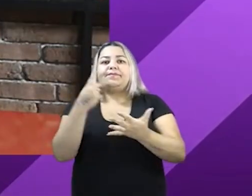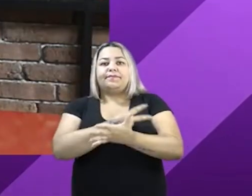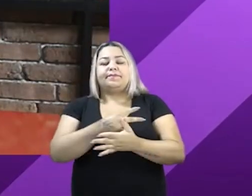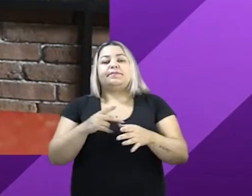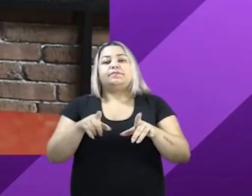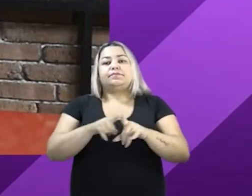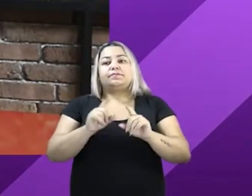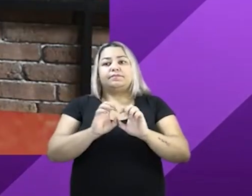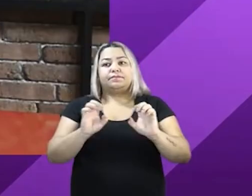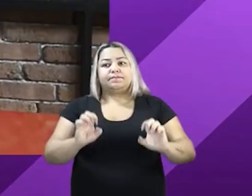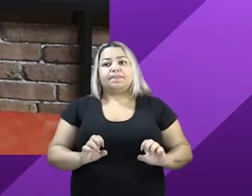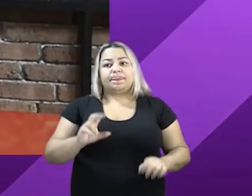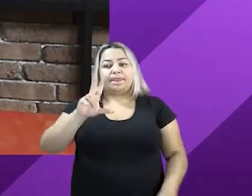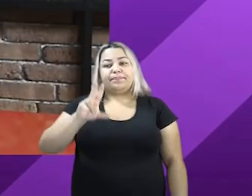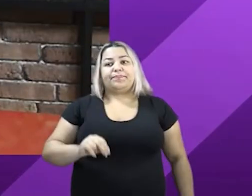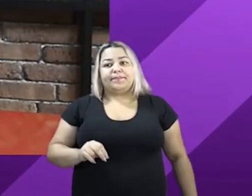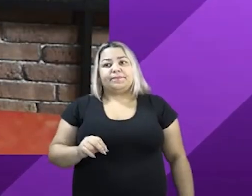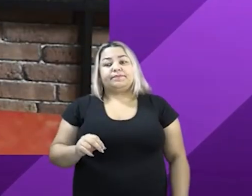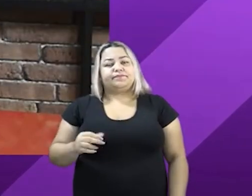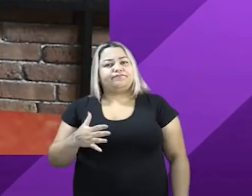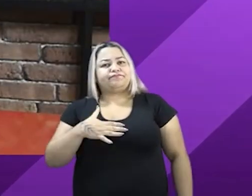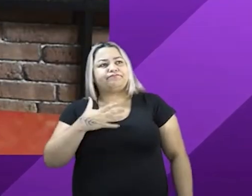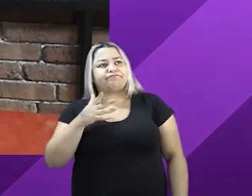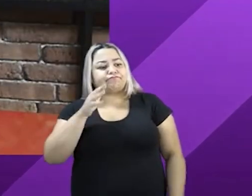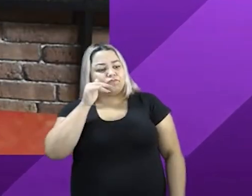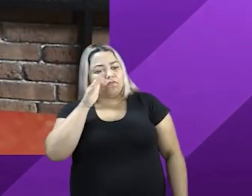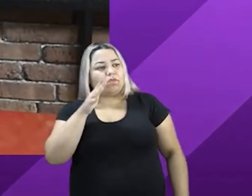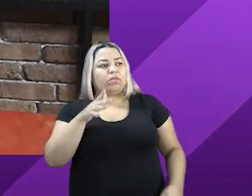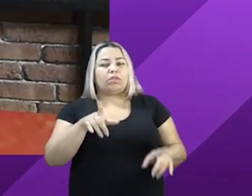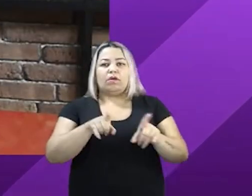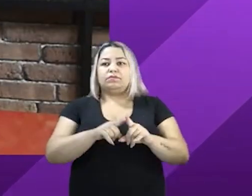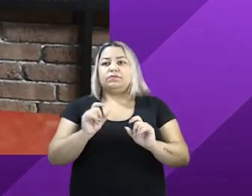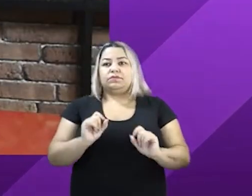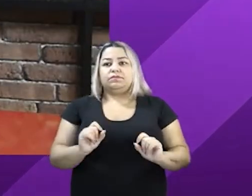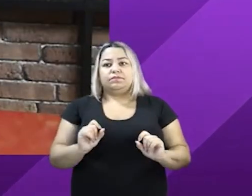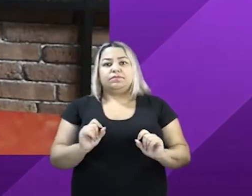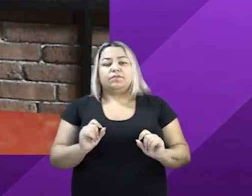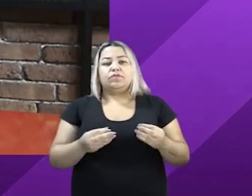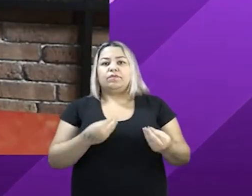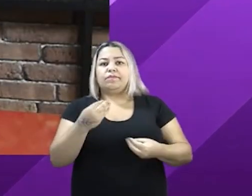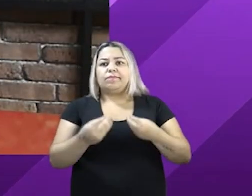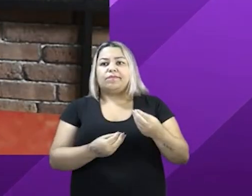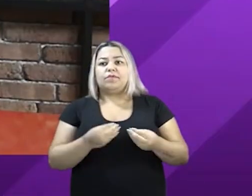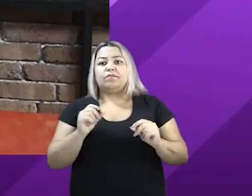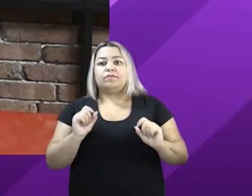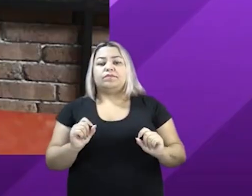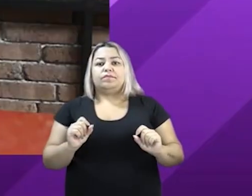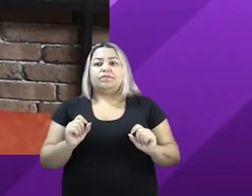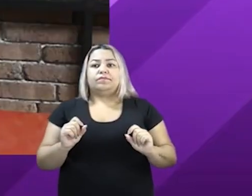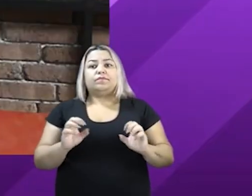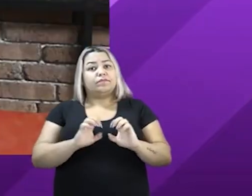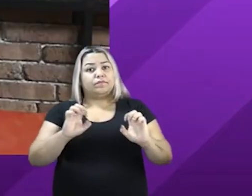né? Enfim, que despertou esse lugar de uma maturidade também, né? De como essas